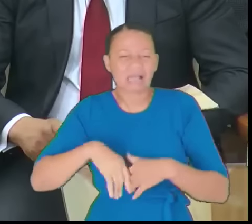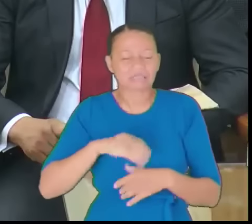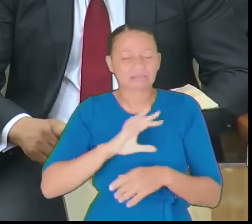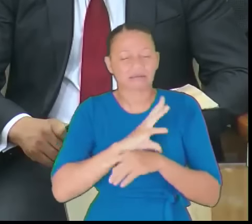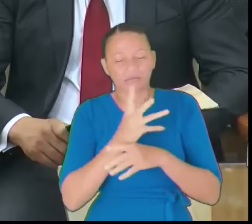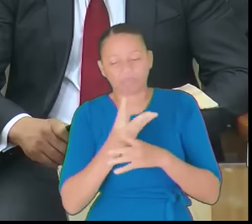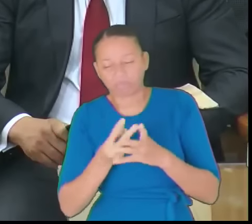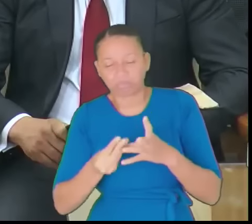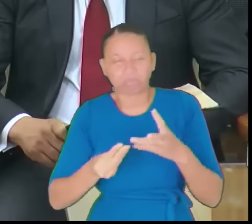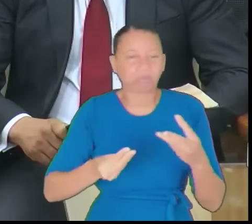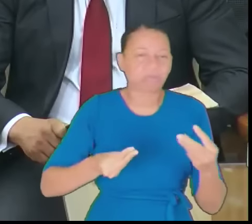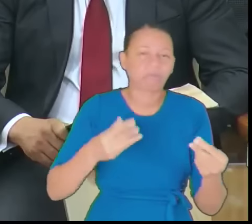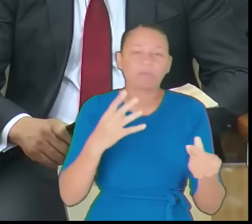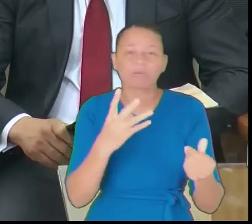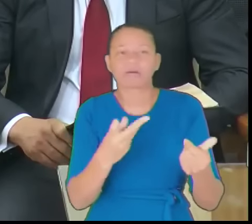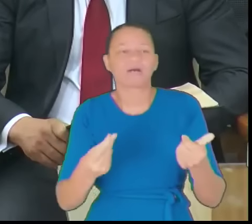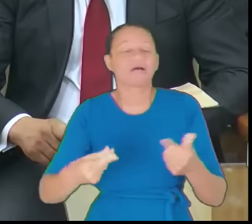o avivamento